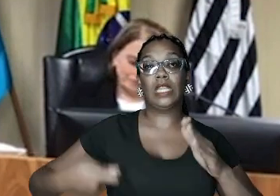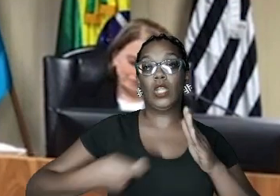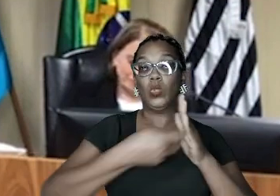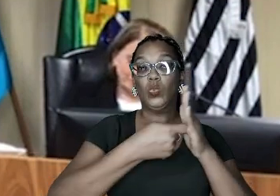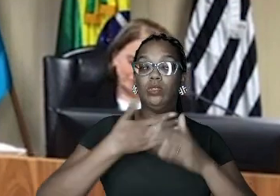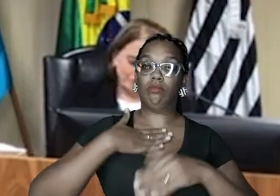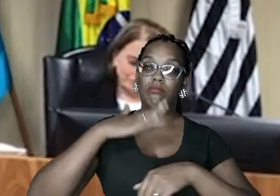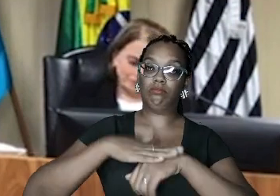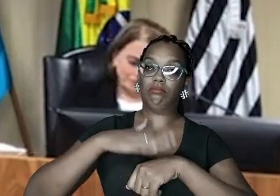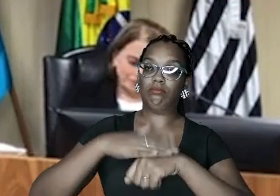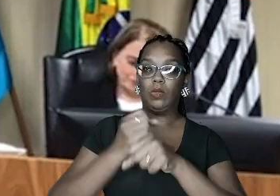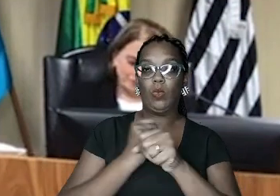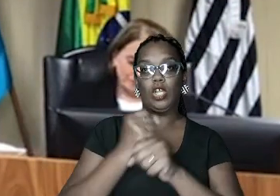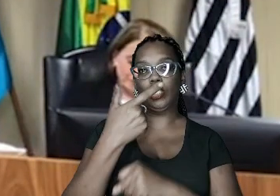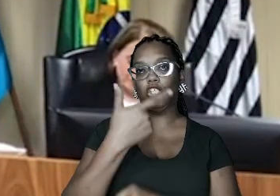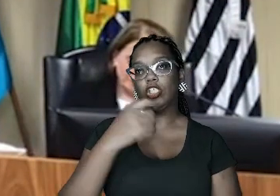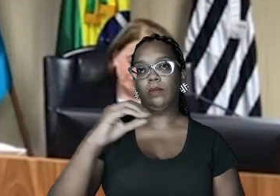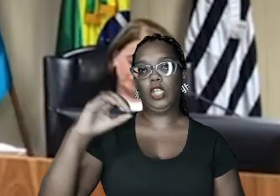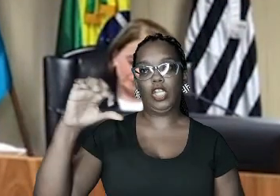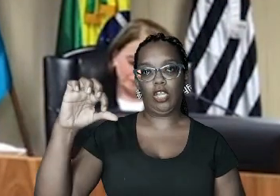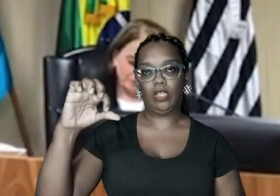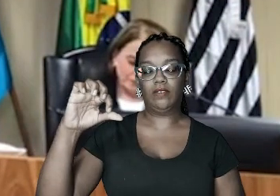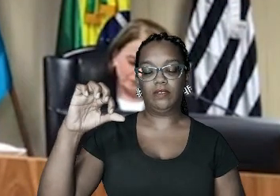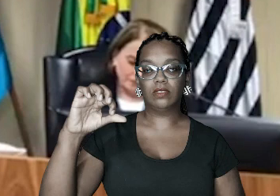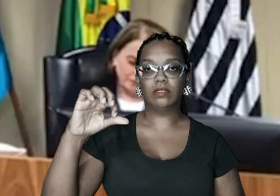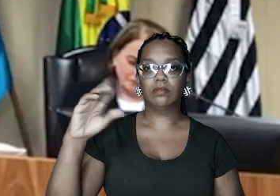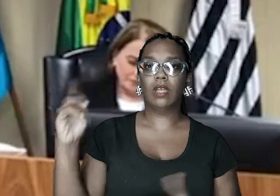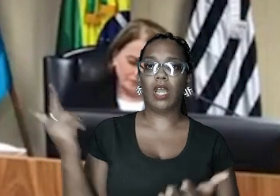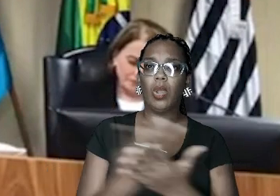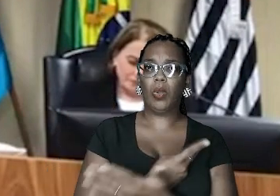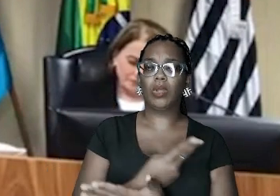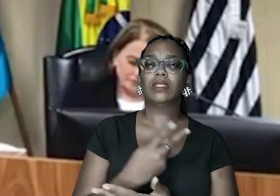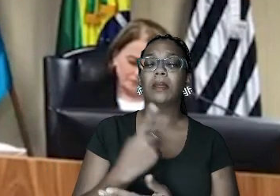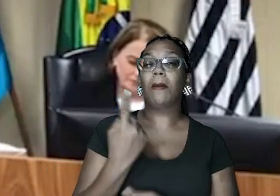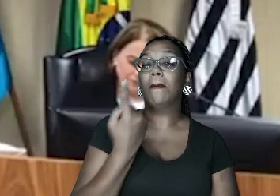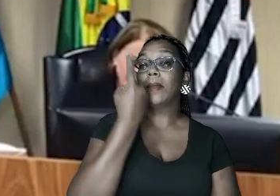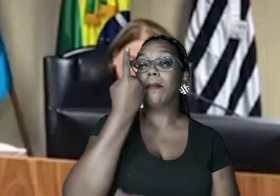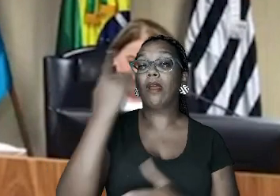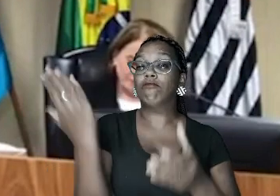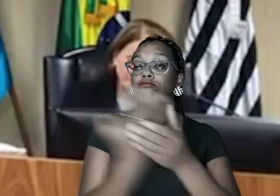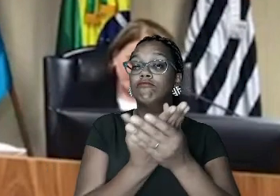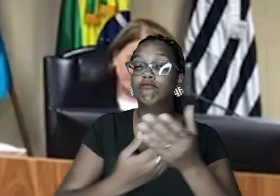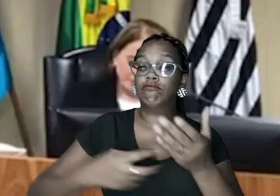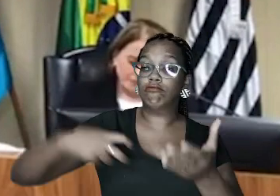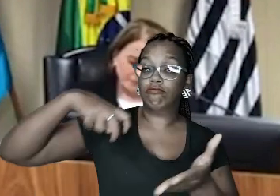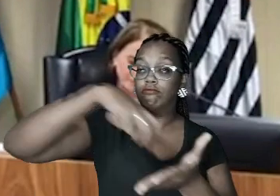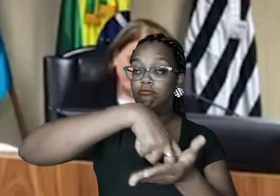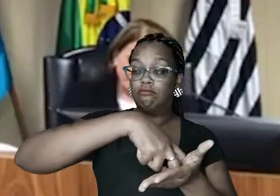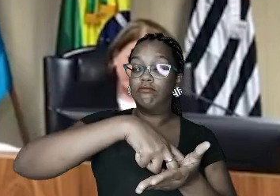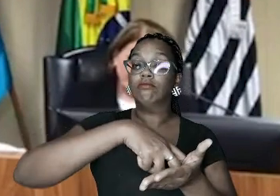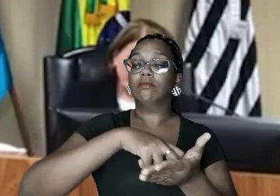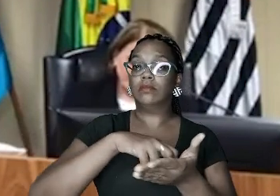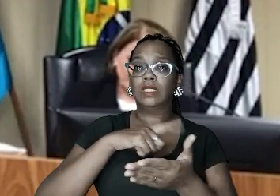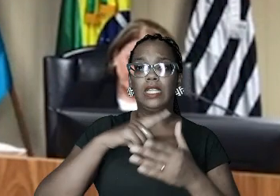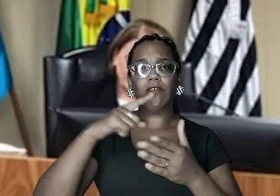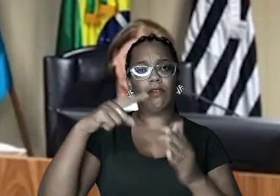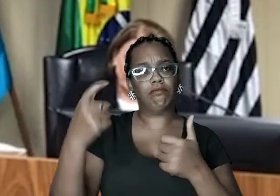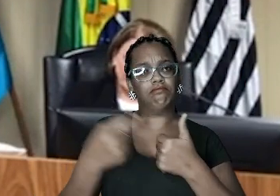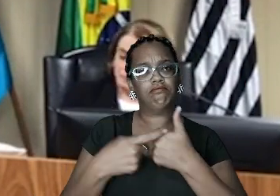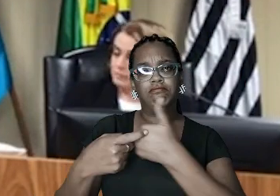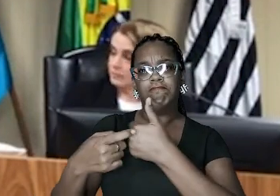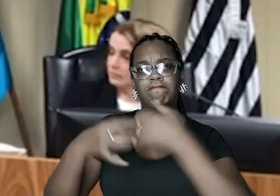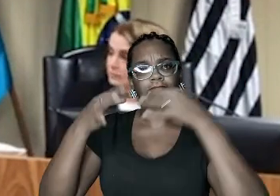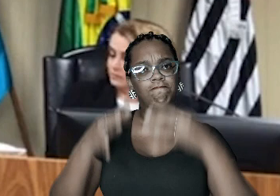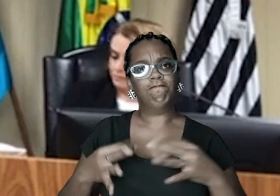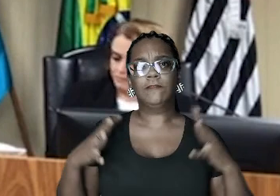no ano de 2009 e acabou rendendo a primeira sentença condenatória confirmada em todas as instâncias até o Supremo